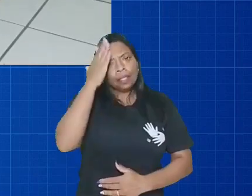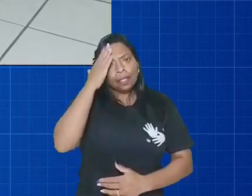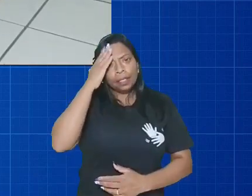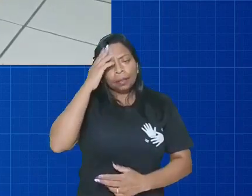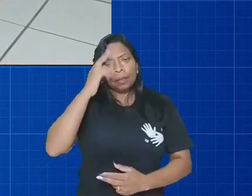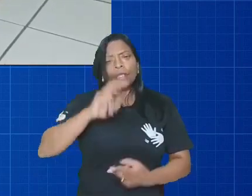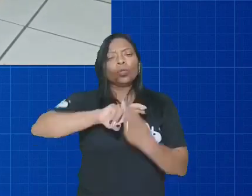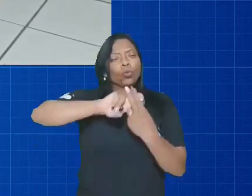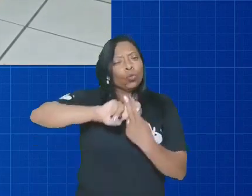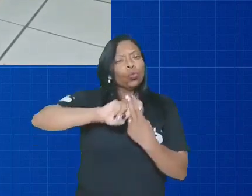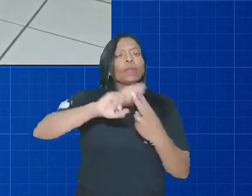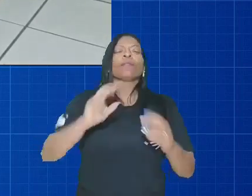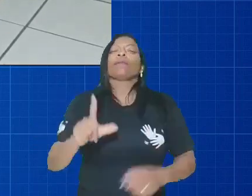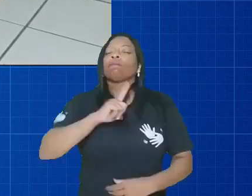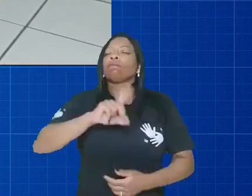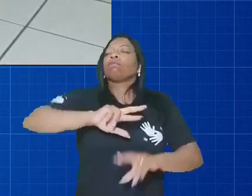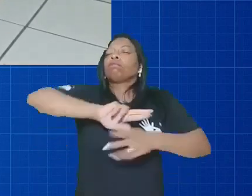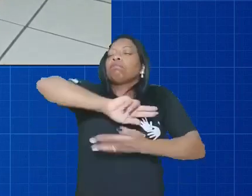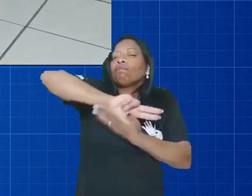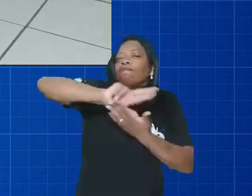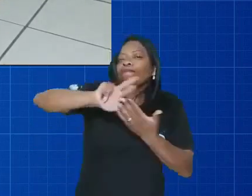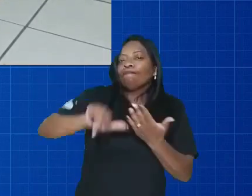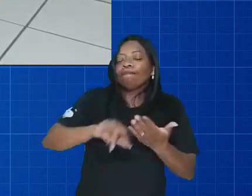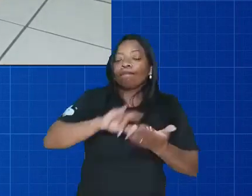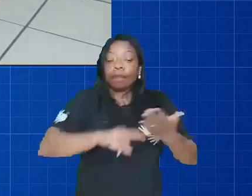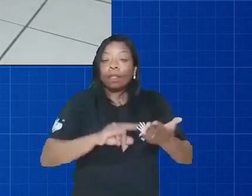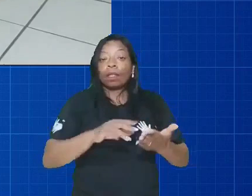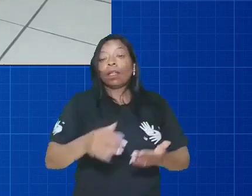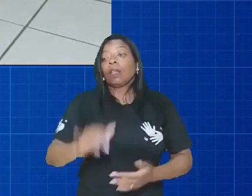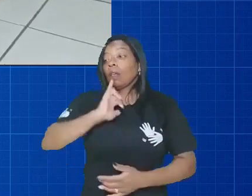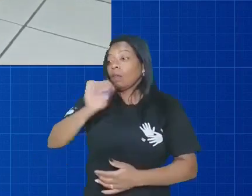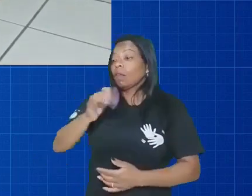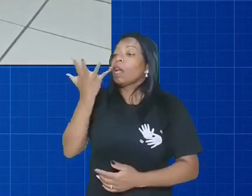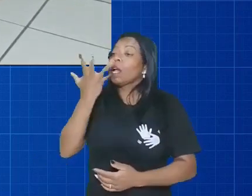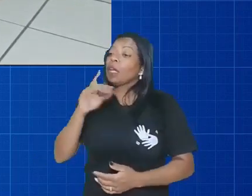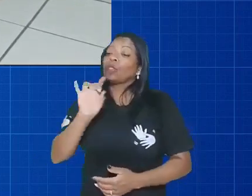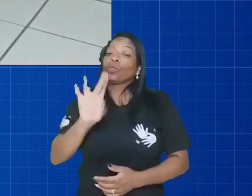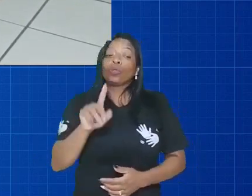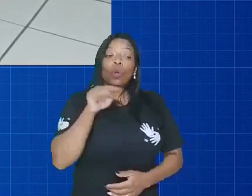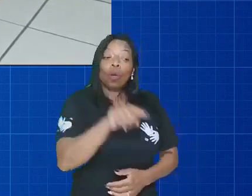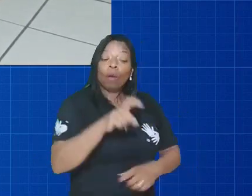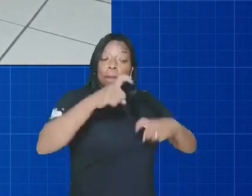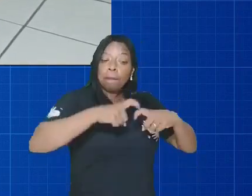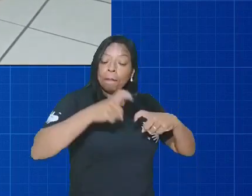Priscila? E, às vezes, a gente passa, a criança só tem que passar com o pediatra, né? A gente pensa só no pediatra.